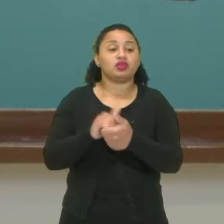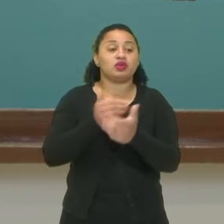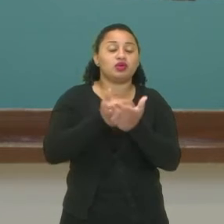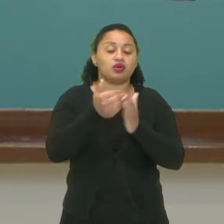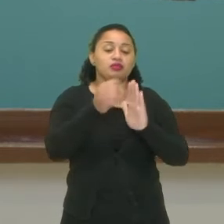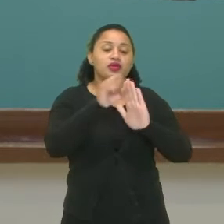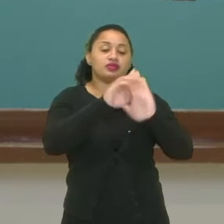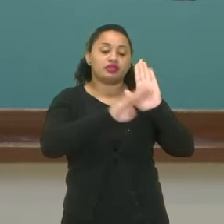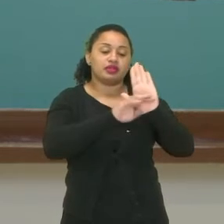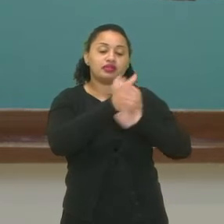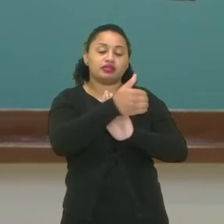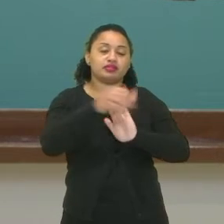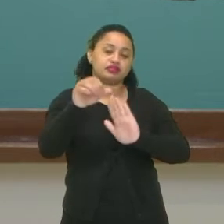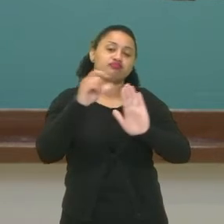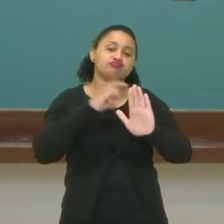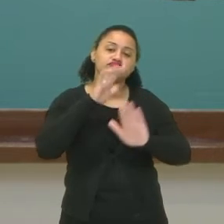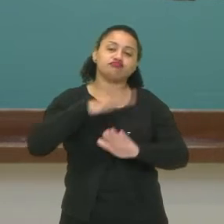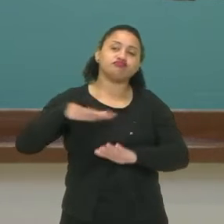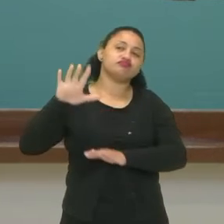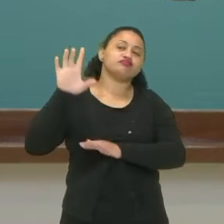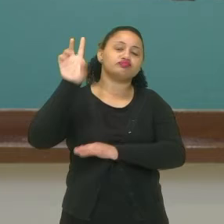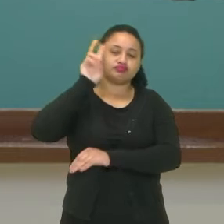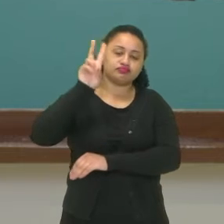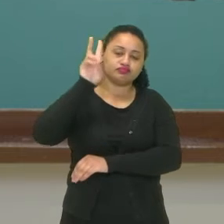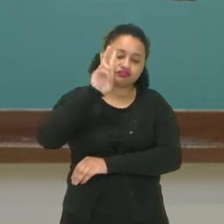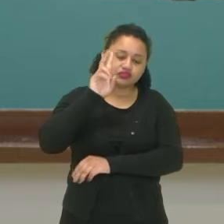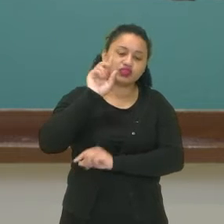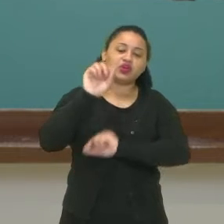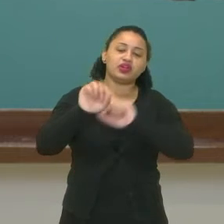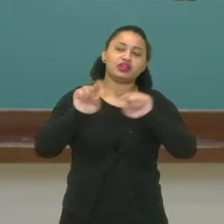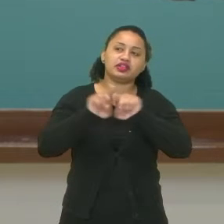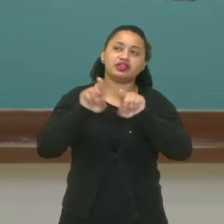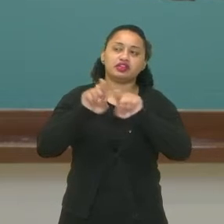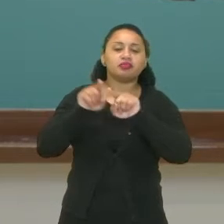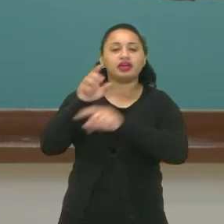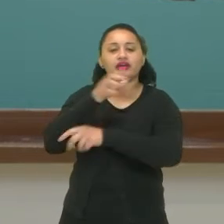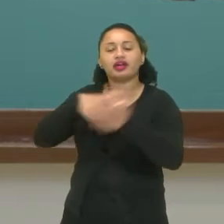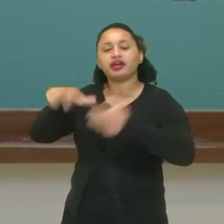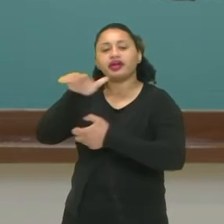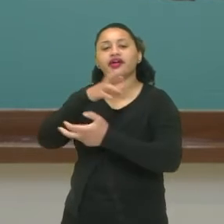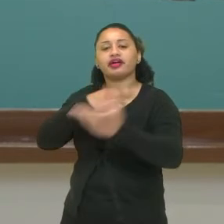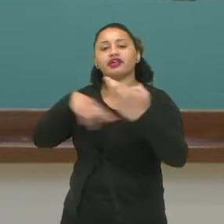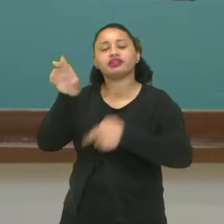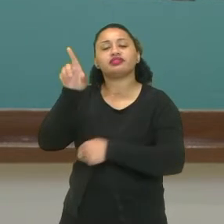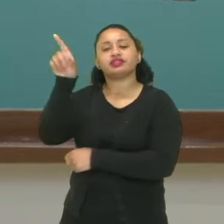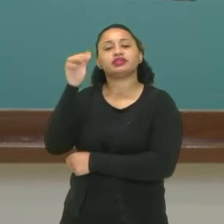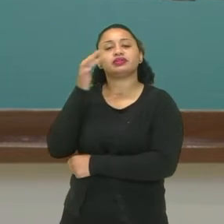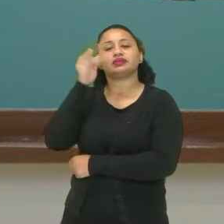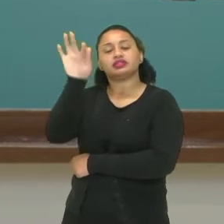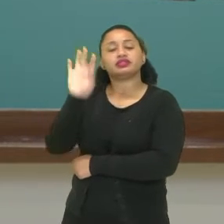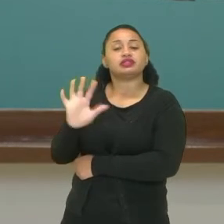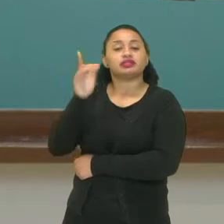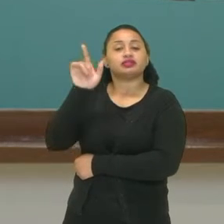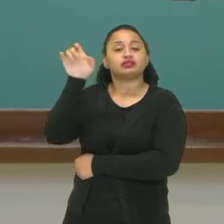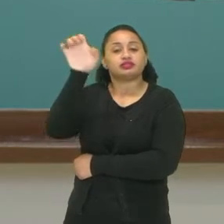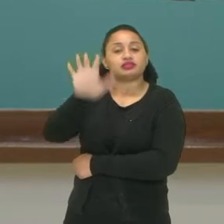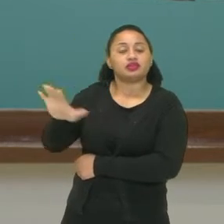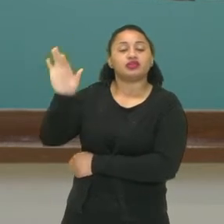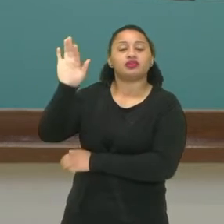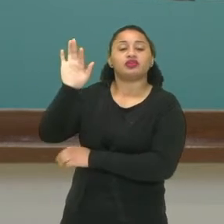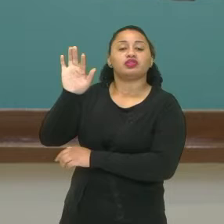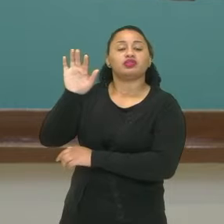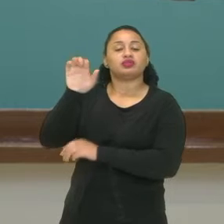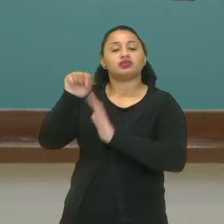tem um contexto histórico com a Revolução Francesa que ocorreu na Europa no final do século XVIII, as